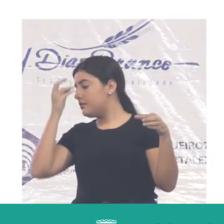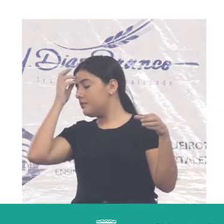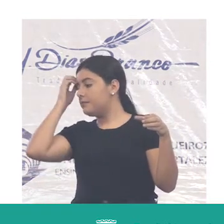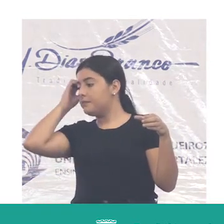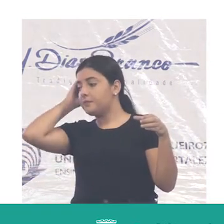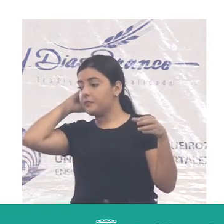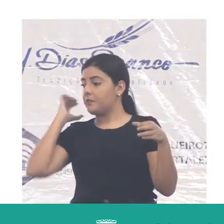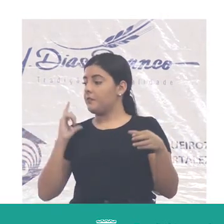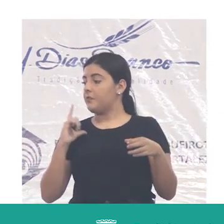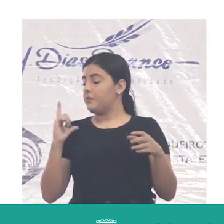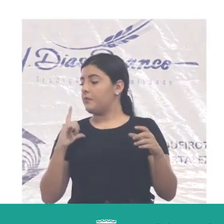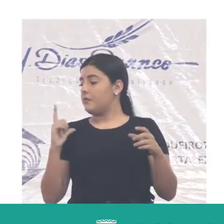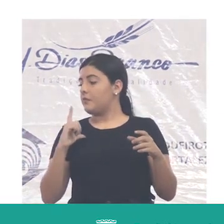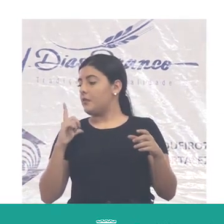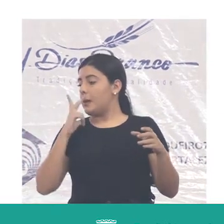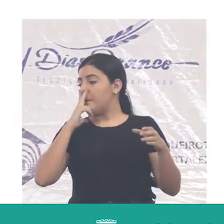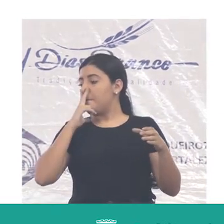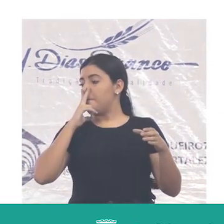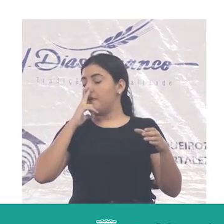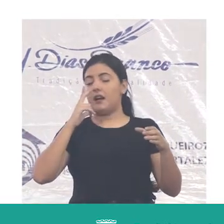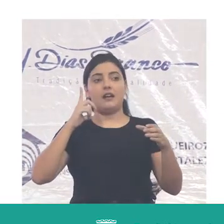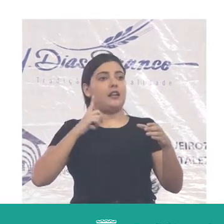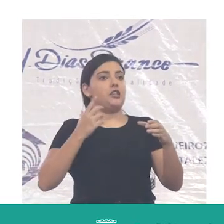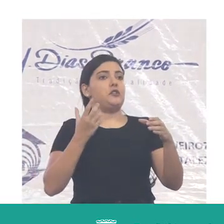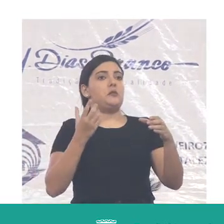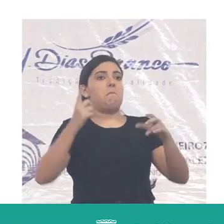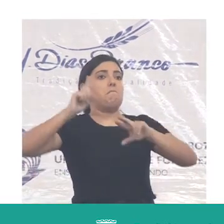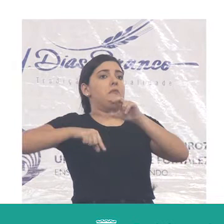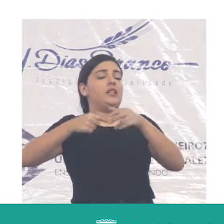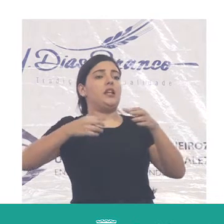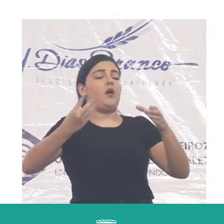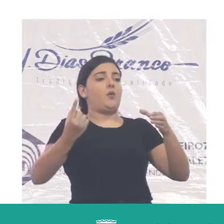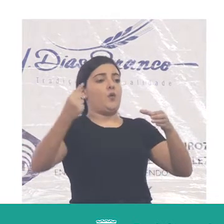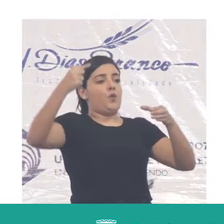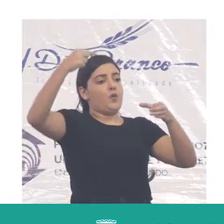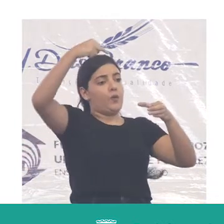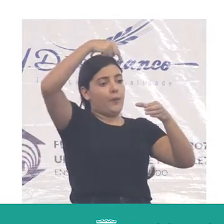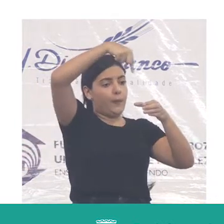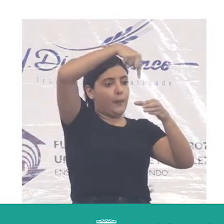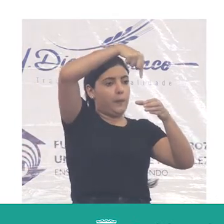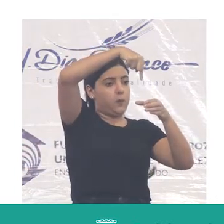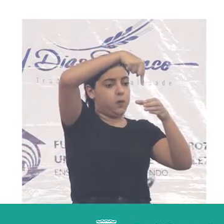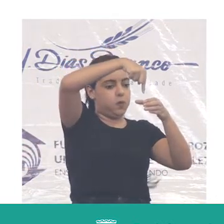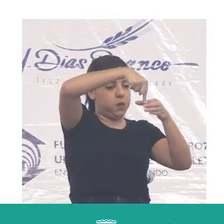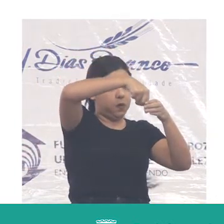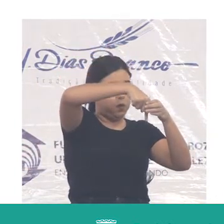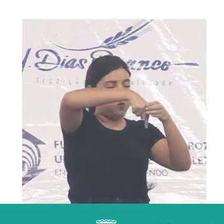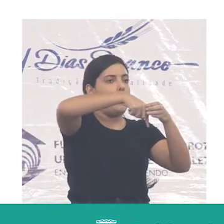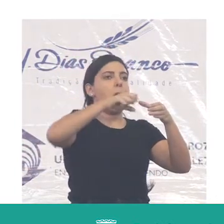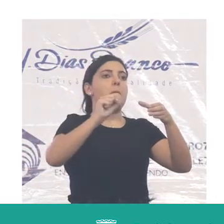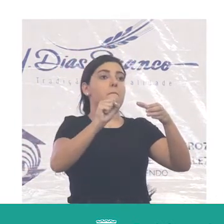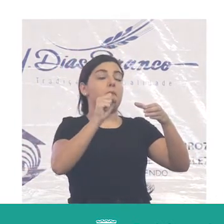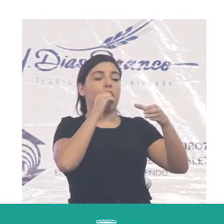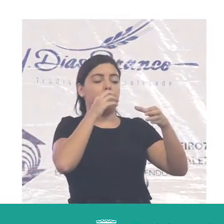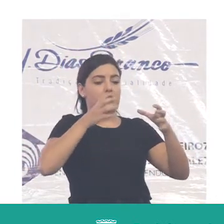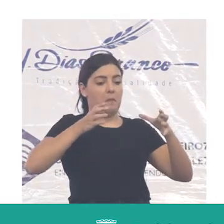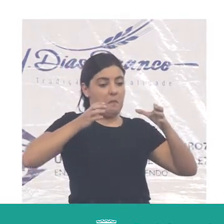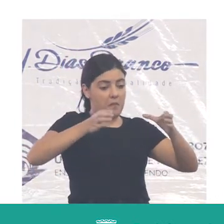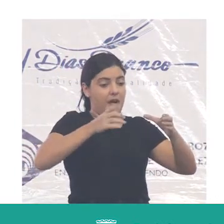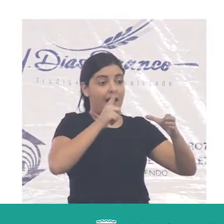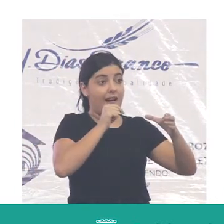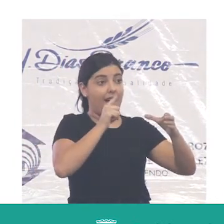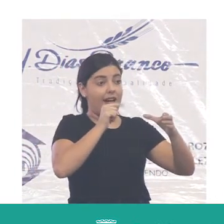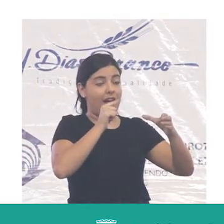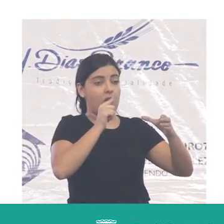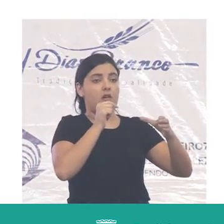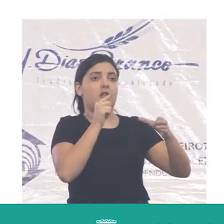Um objeto é colocado no seu interior. Então eu peguei um balde